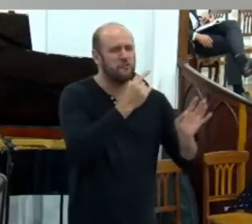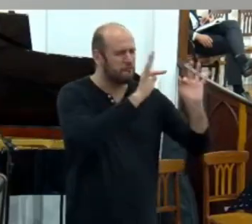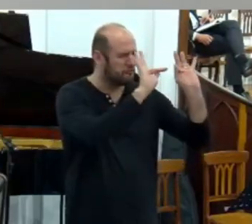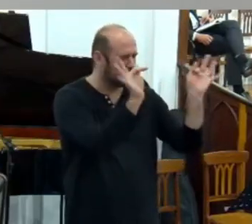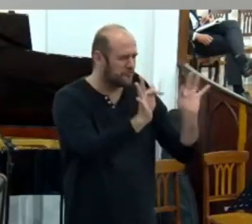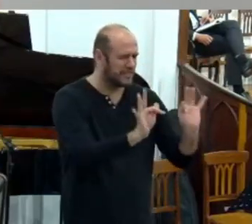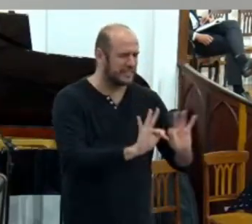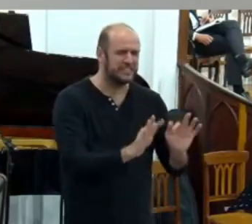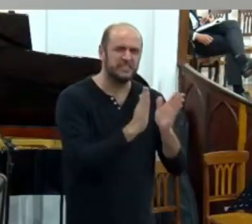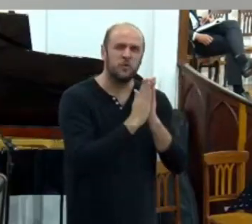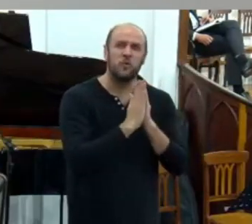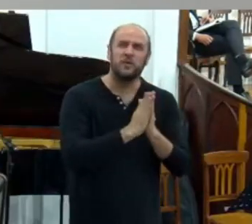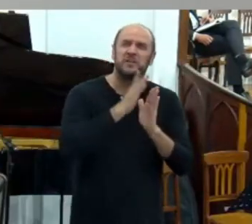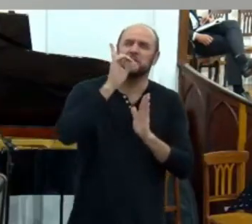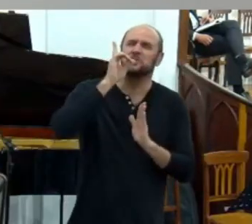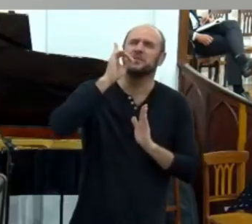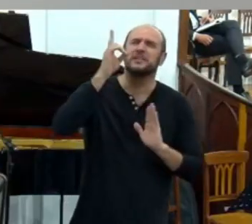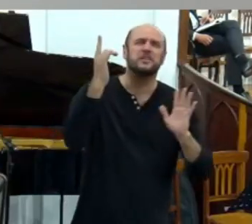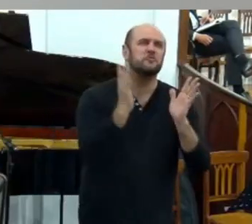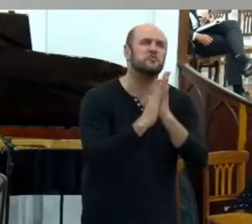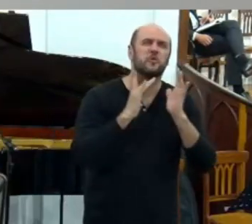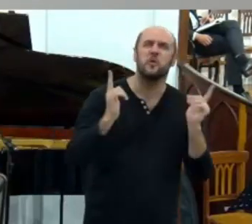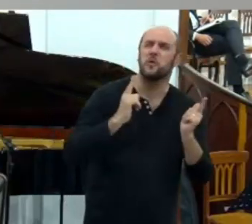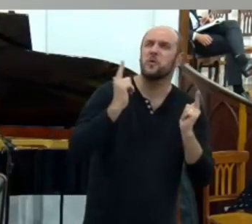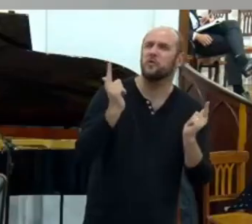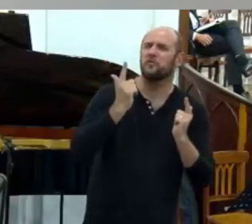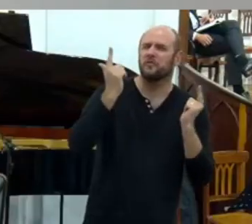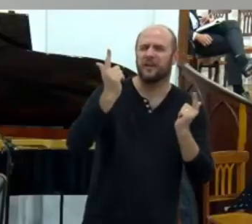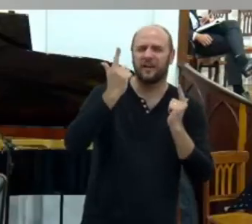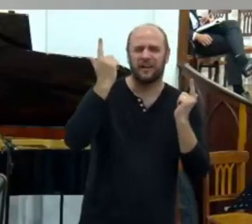ao Deus, Criador dos céus e da terra.